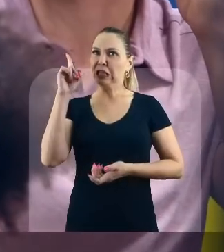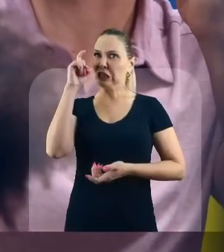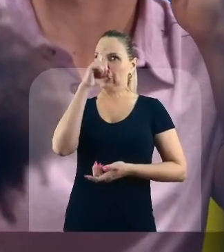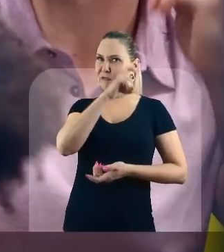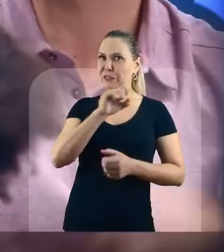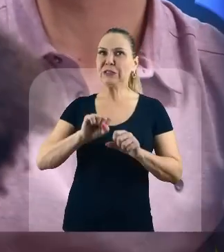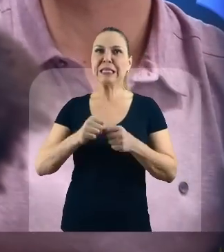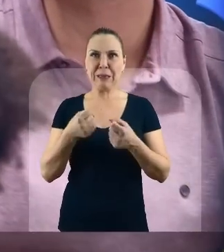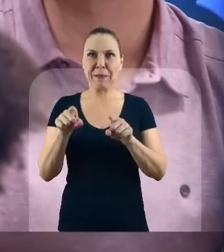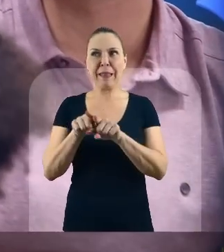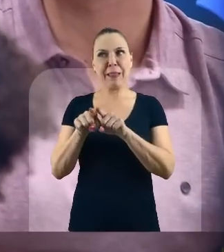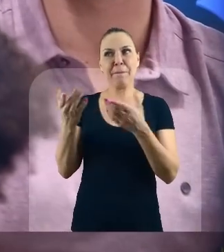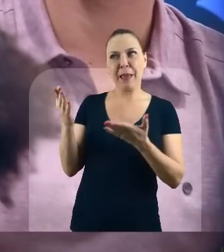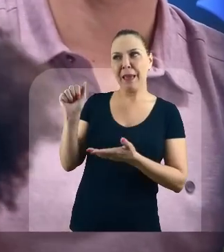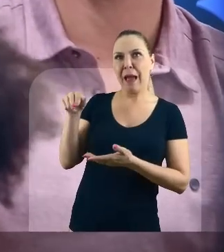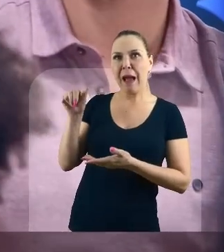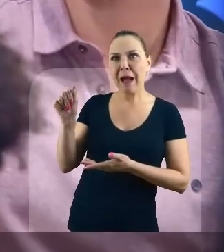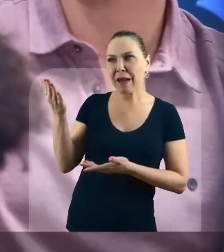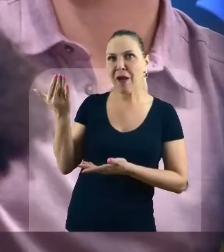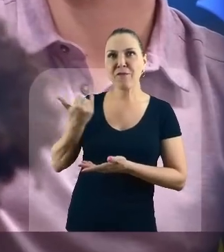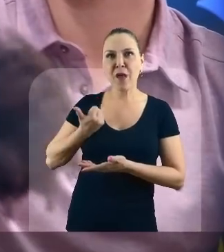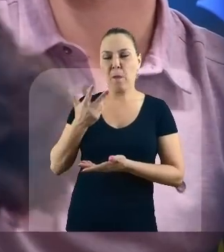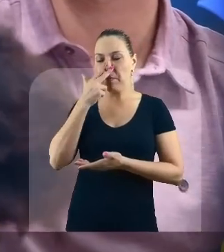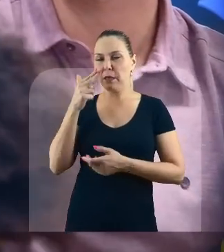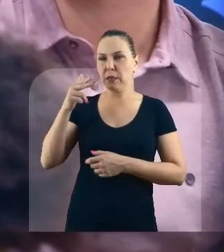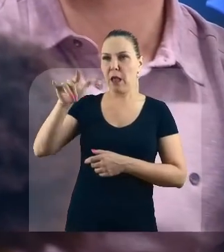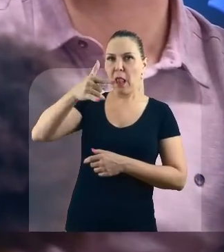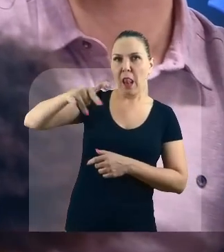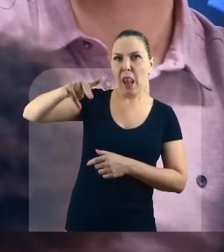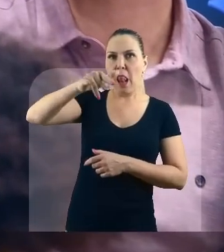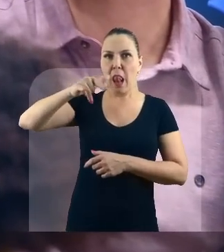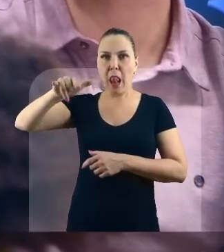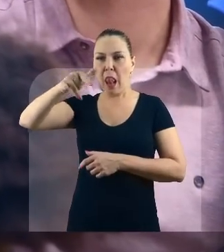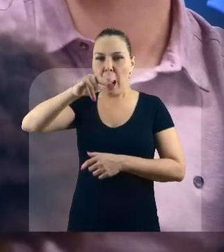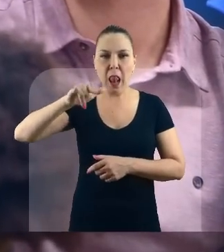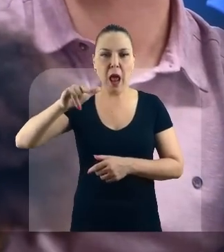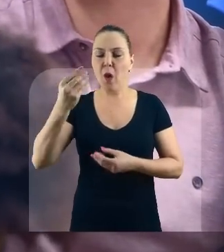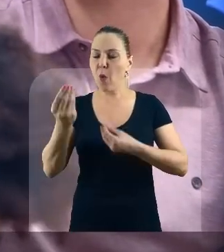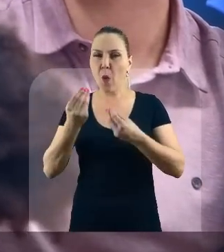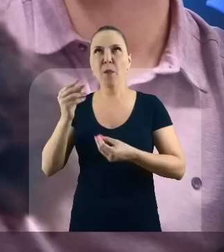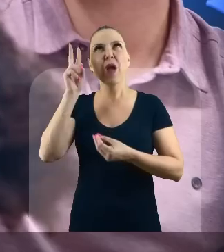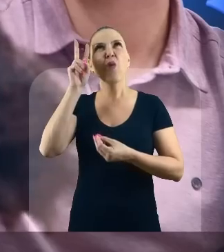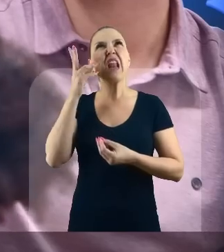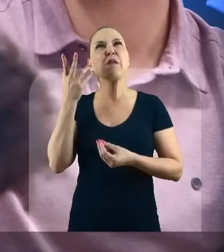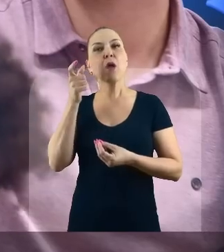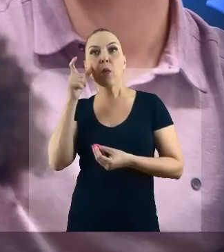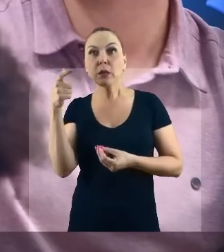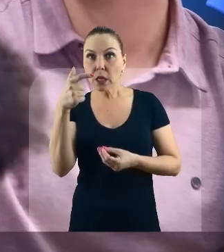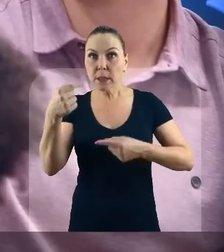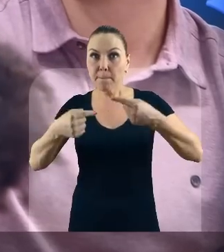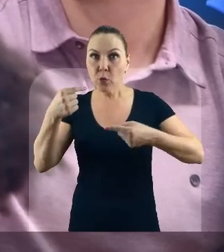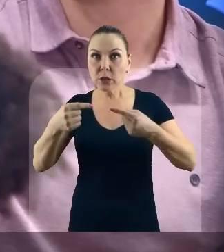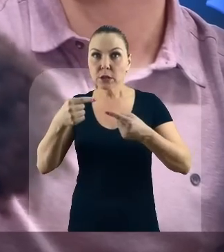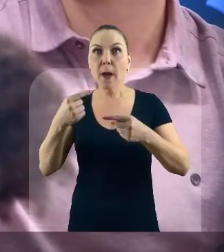Difícil de quebrar isso também, né, Ana? Eu acho que a doutrinação é o elo que une todos nós aqui. Eu lembro que em 2000 eu me interessei